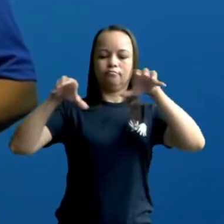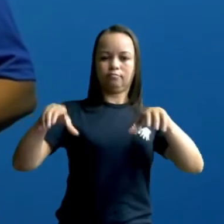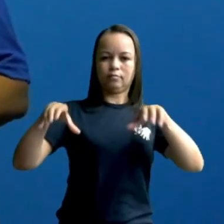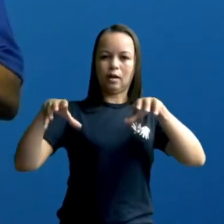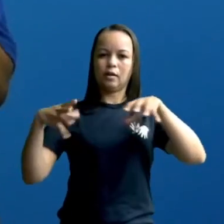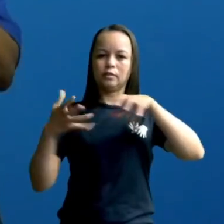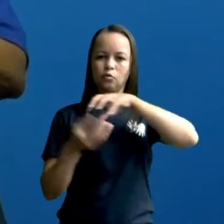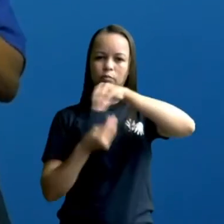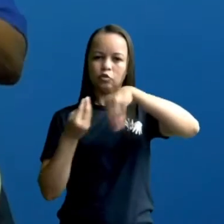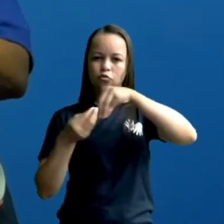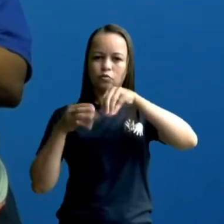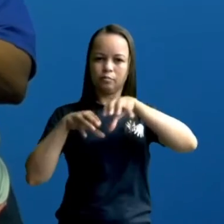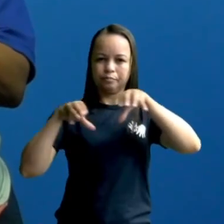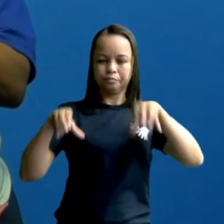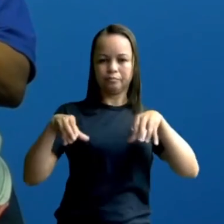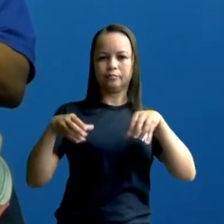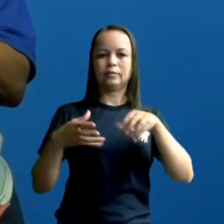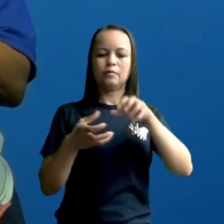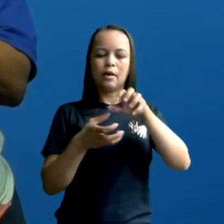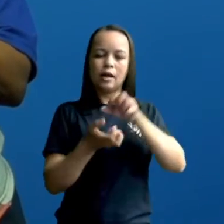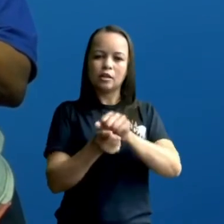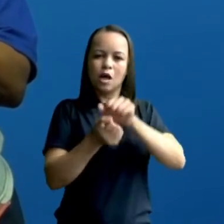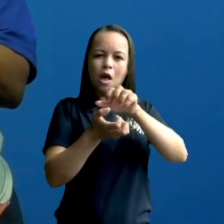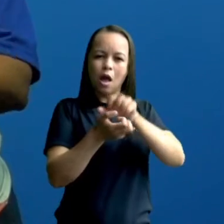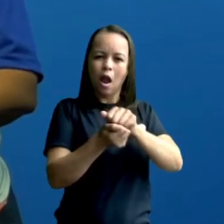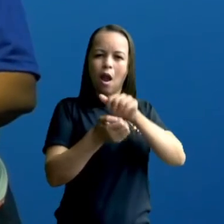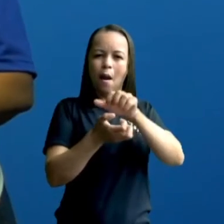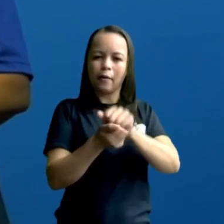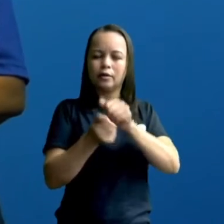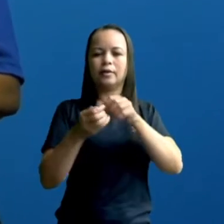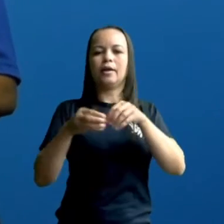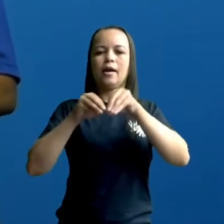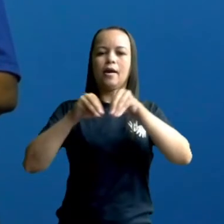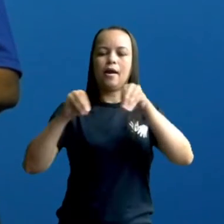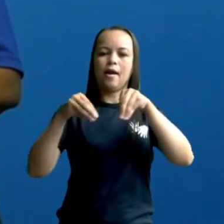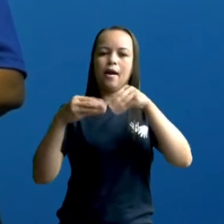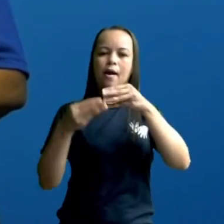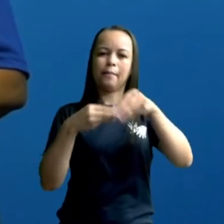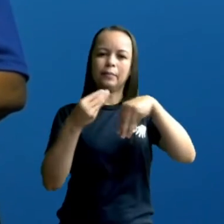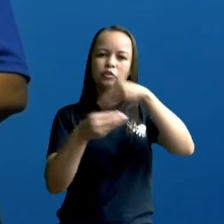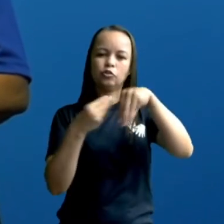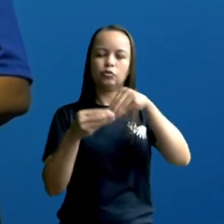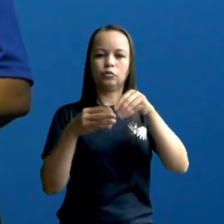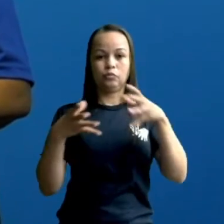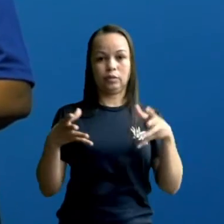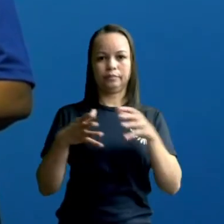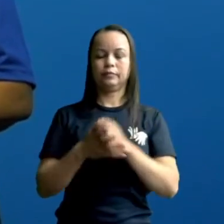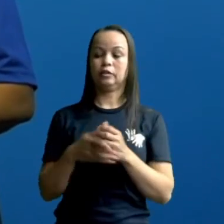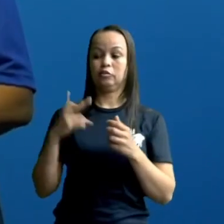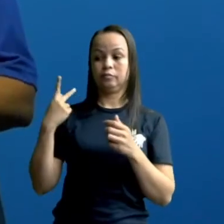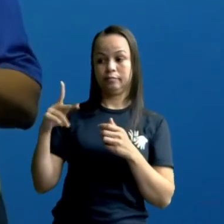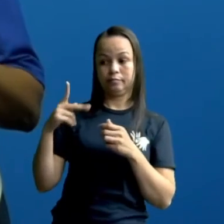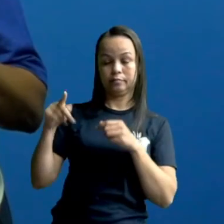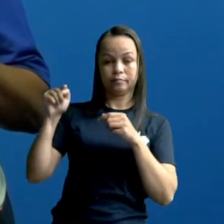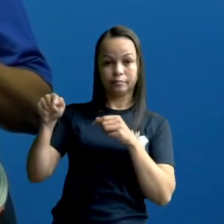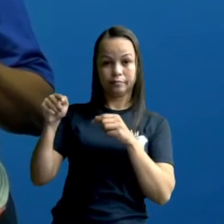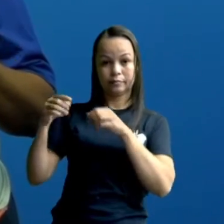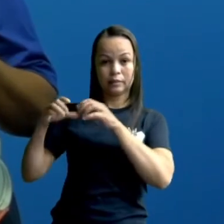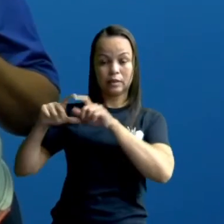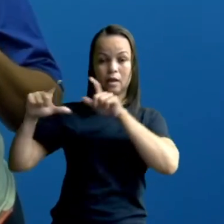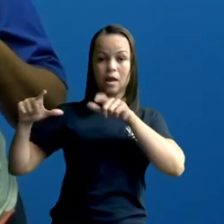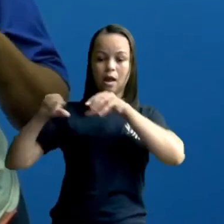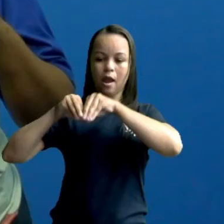de modelar é a mistura, tá certo? De materiais, de substâncias. Já essa aqui, essa experiência, é